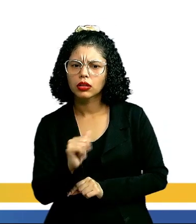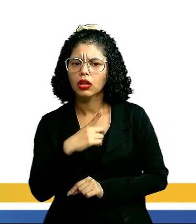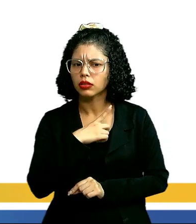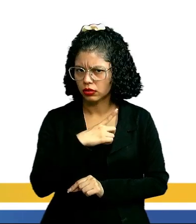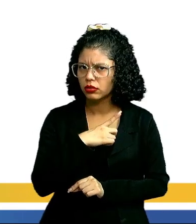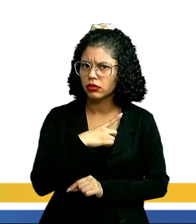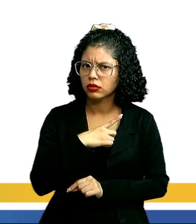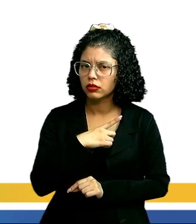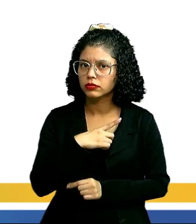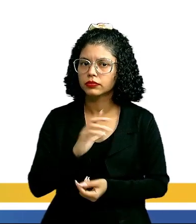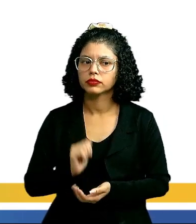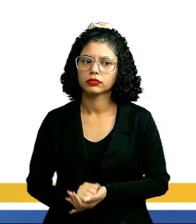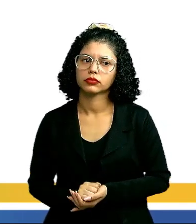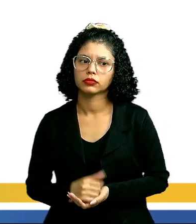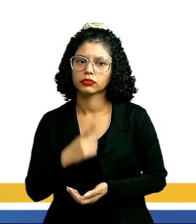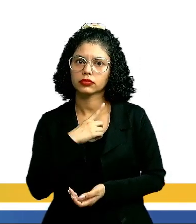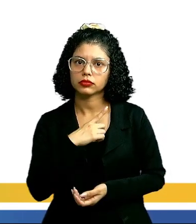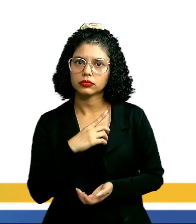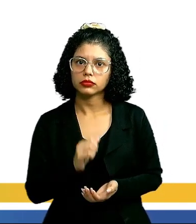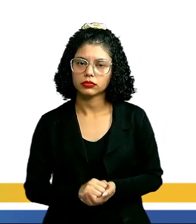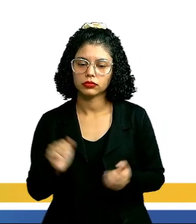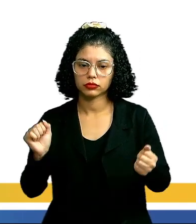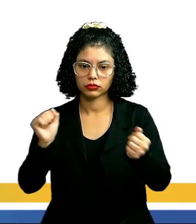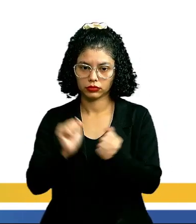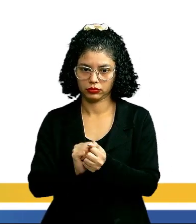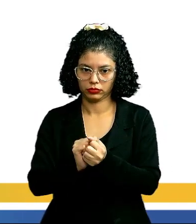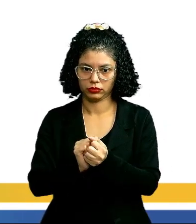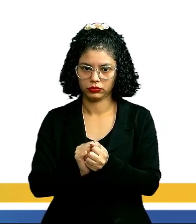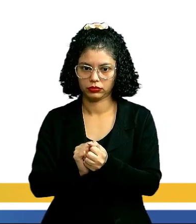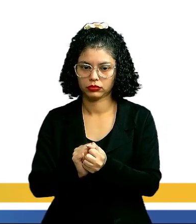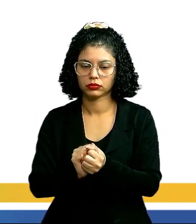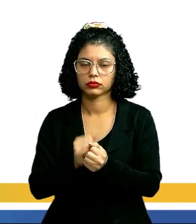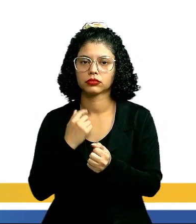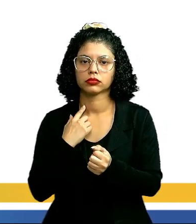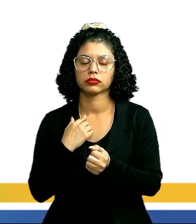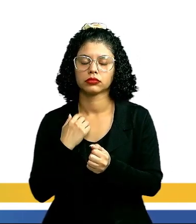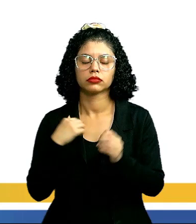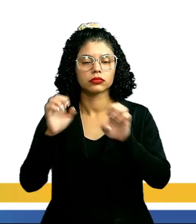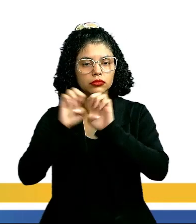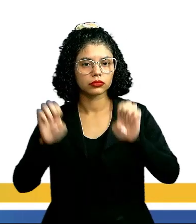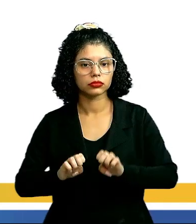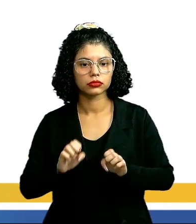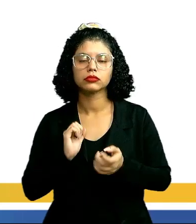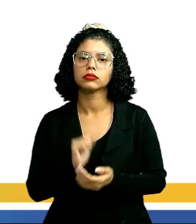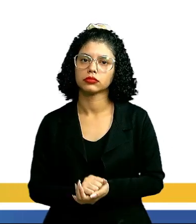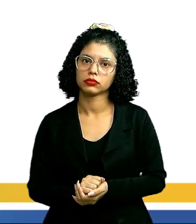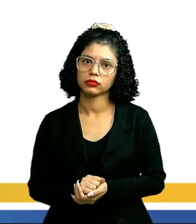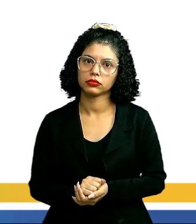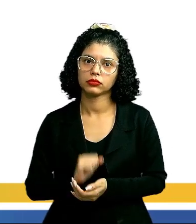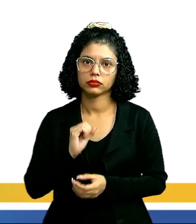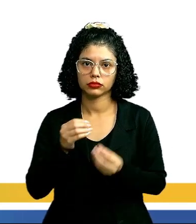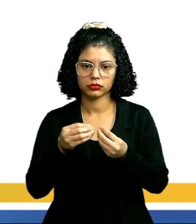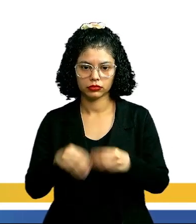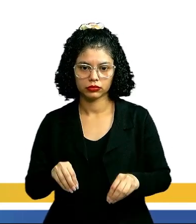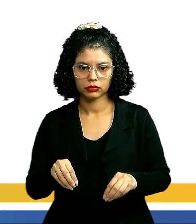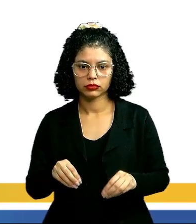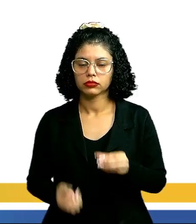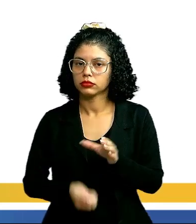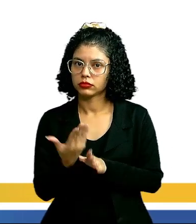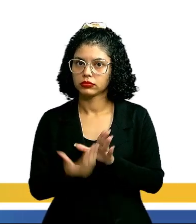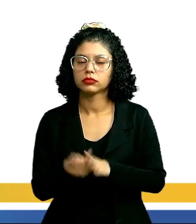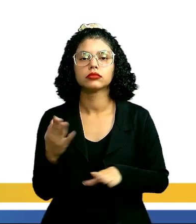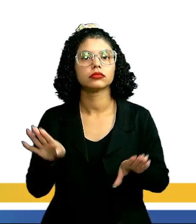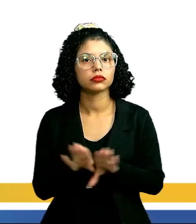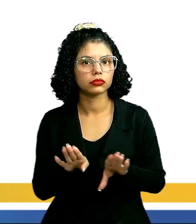galinha tem, que tem a junção, ou a estrutura pela qual sai o ovo, ou a